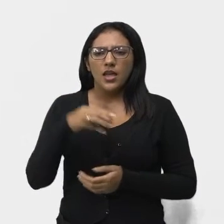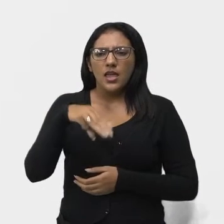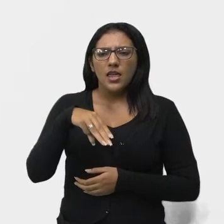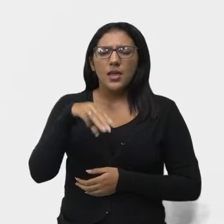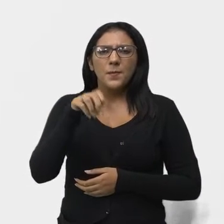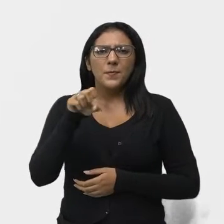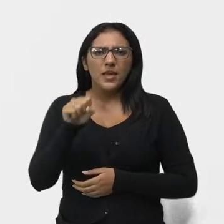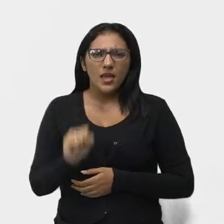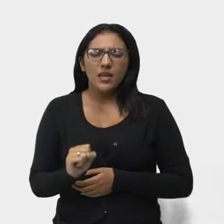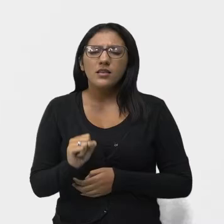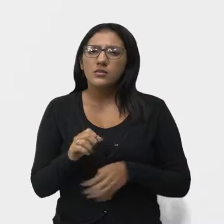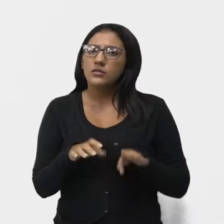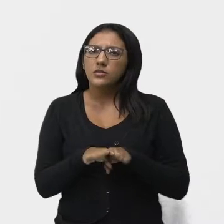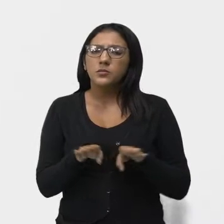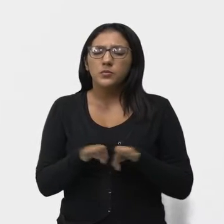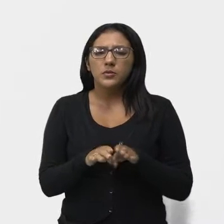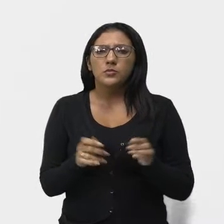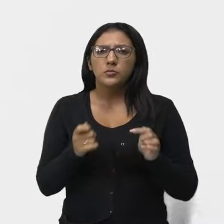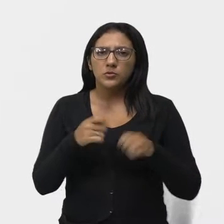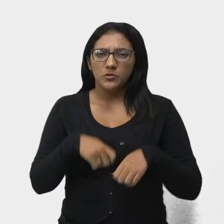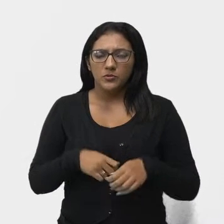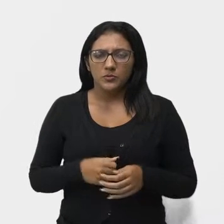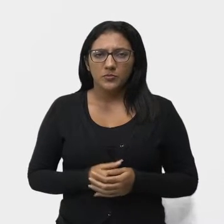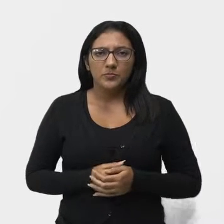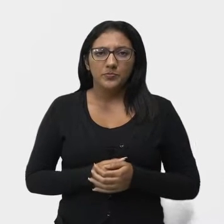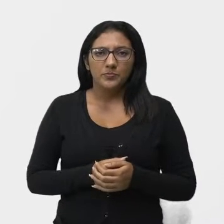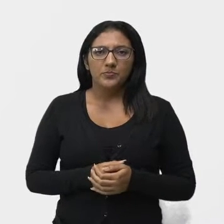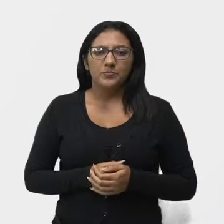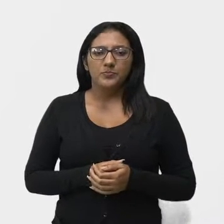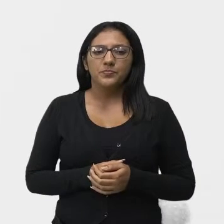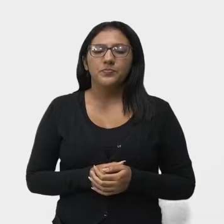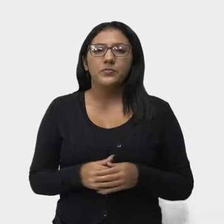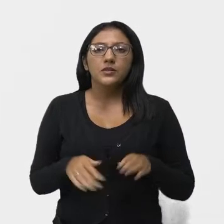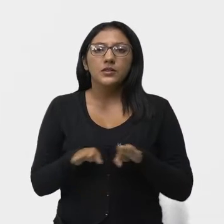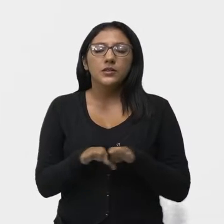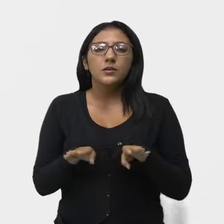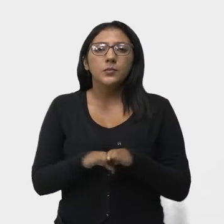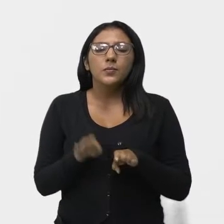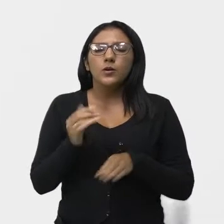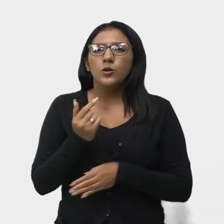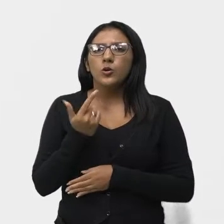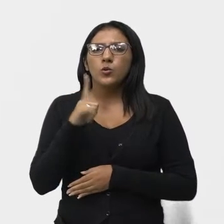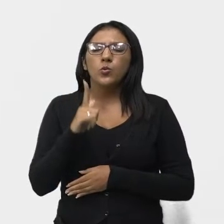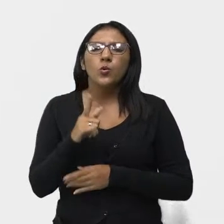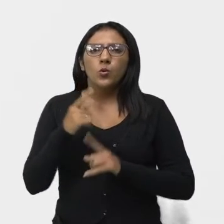segundo. Nós temos também aí uma medida